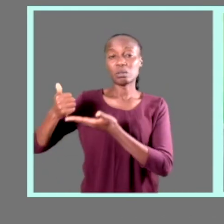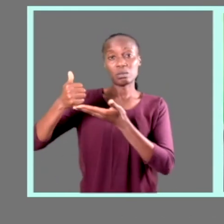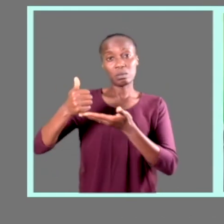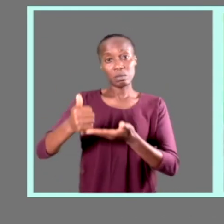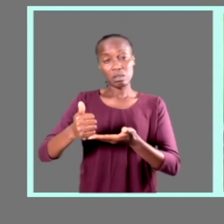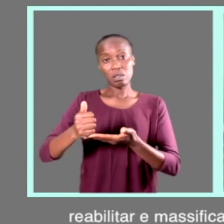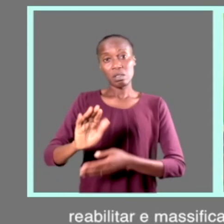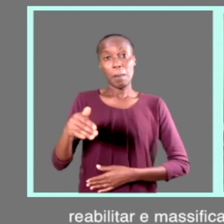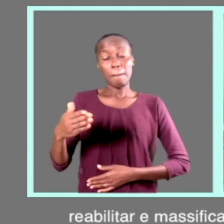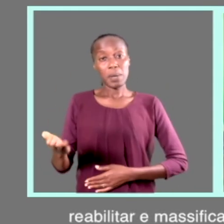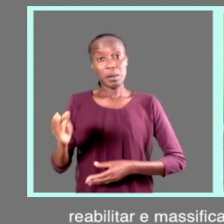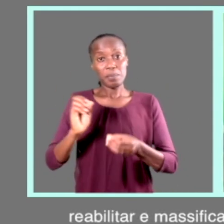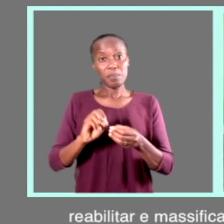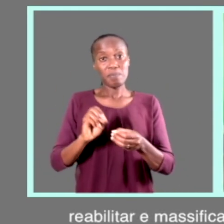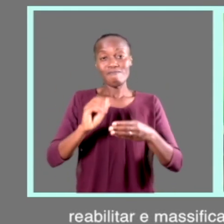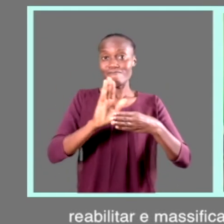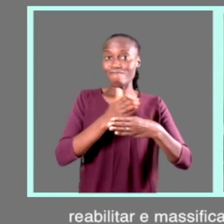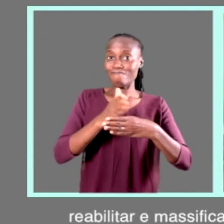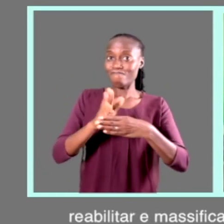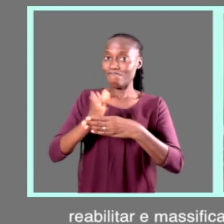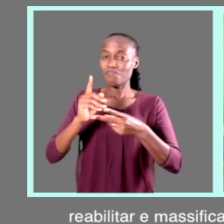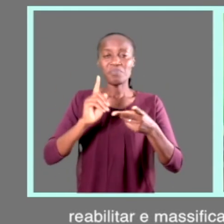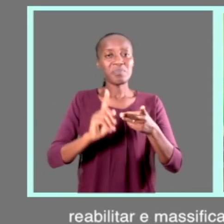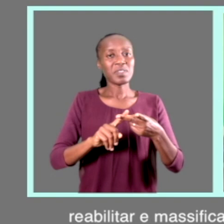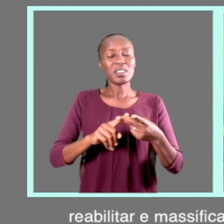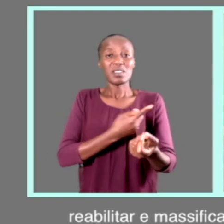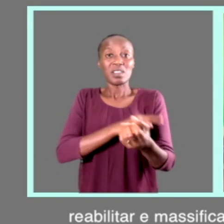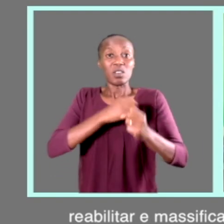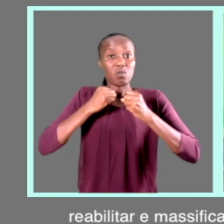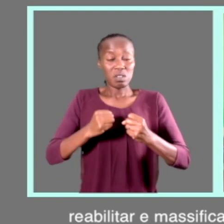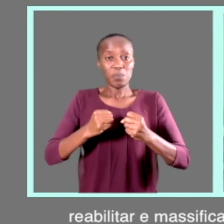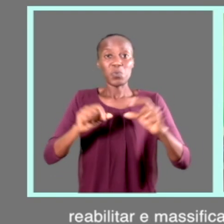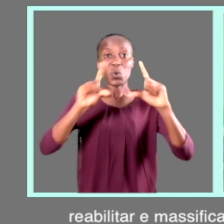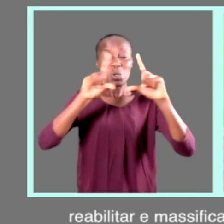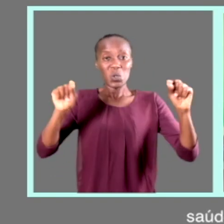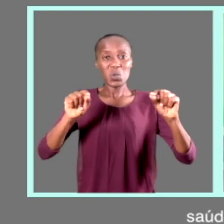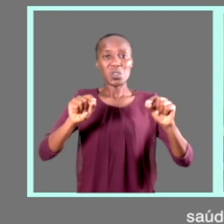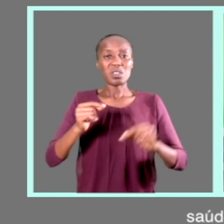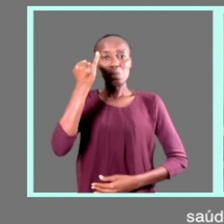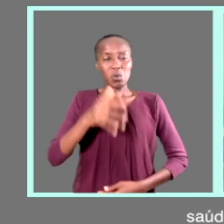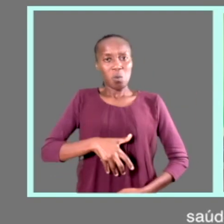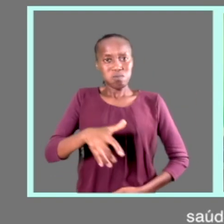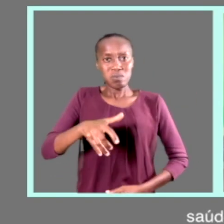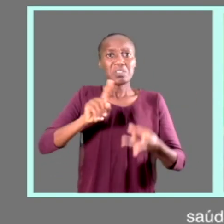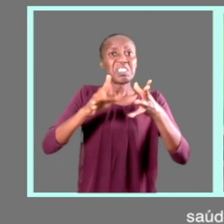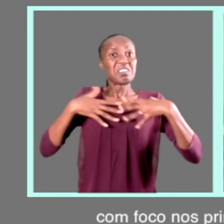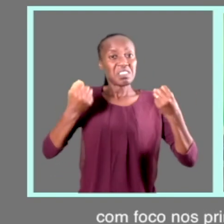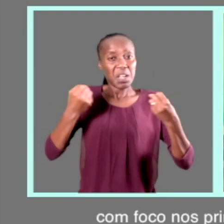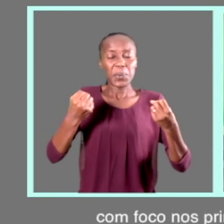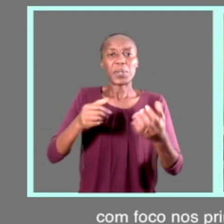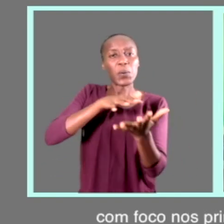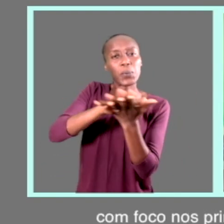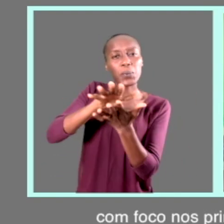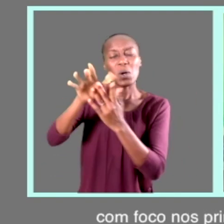Contribuindo para reabilitar e massificar a prestação de serviços de nutrição, saúde e água saneamento,